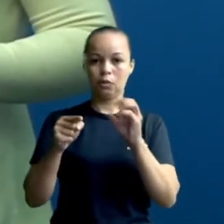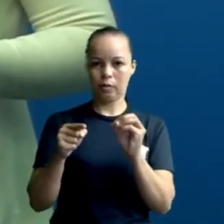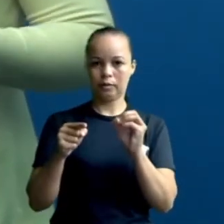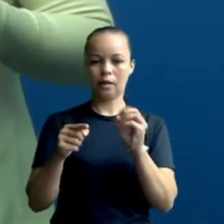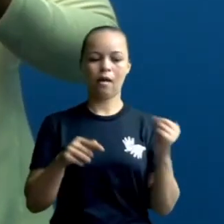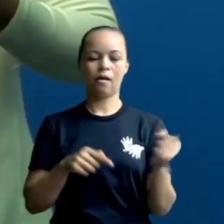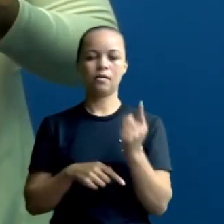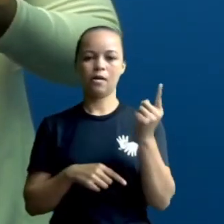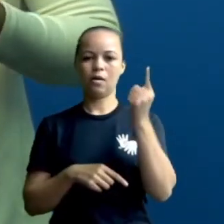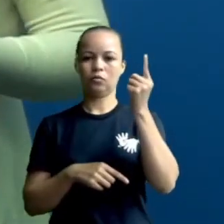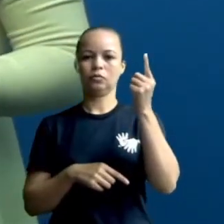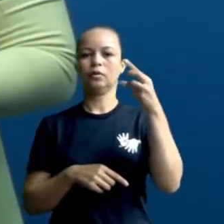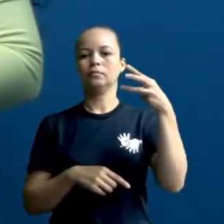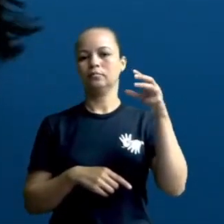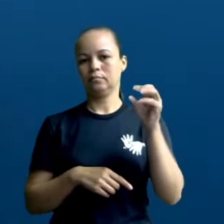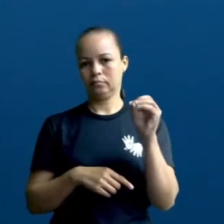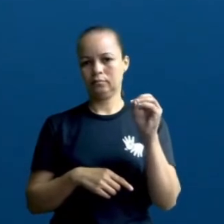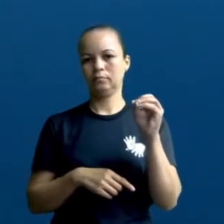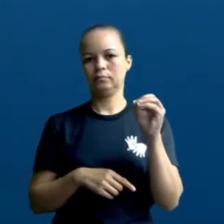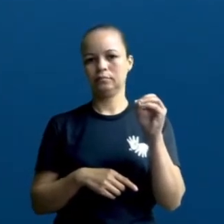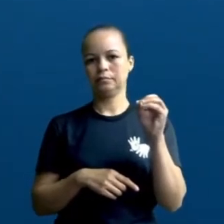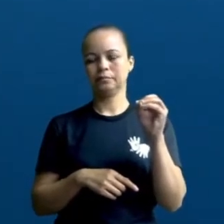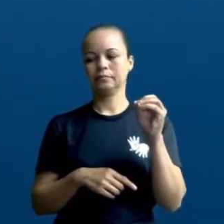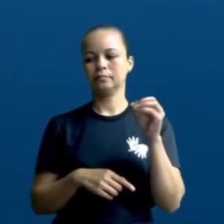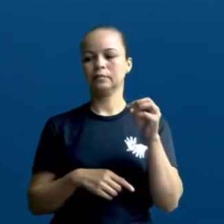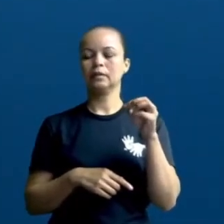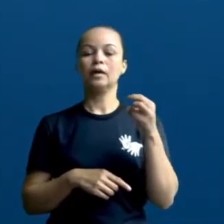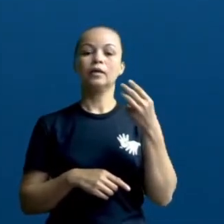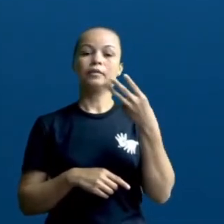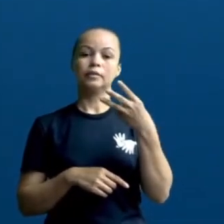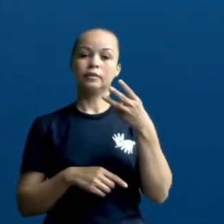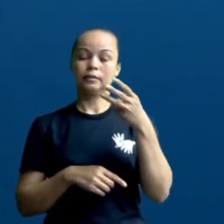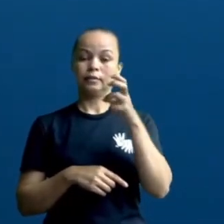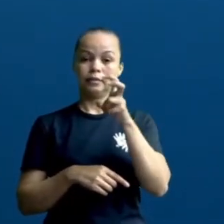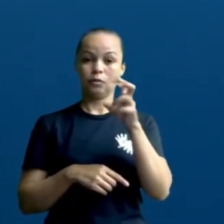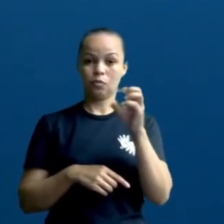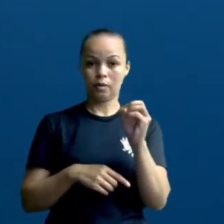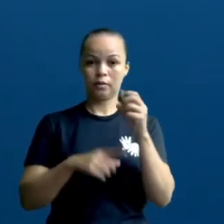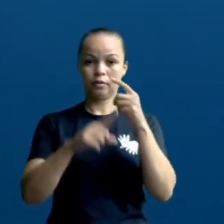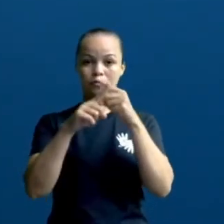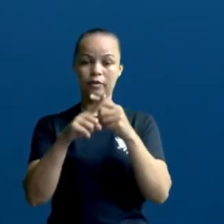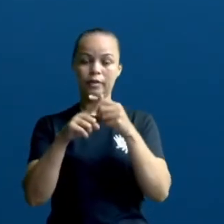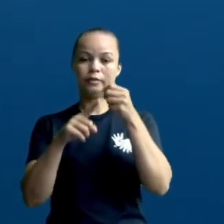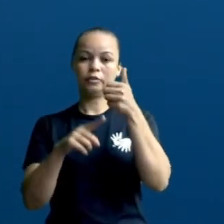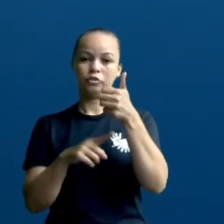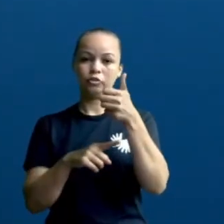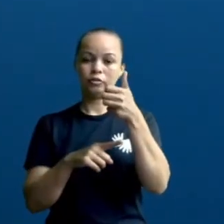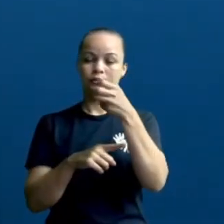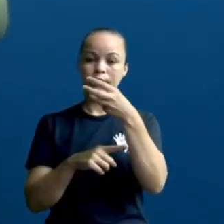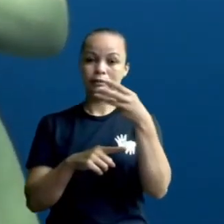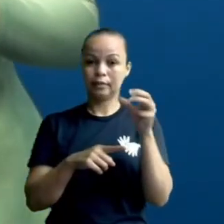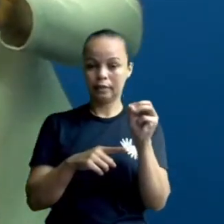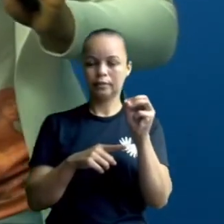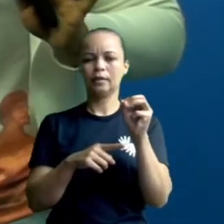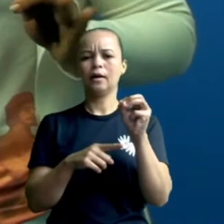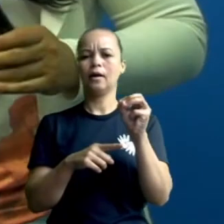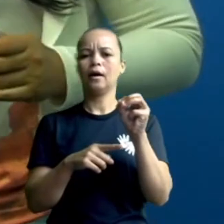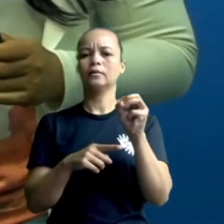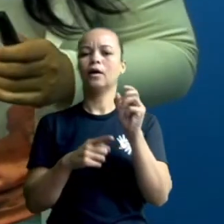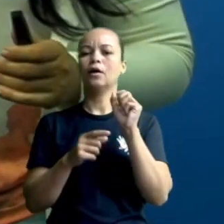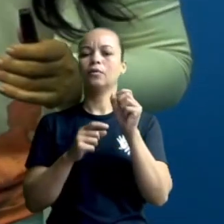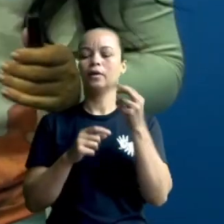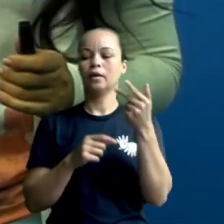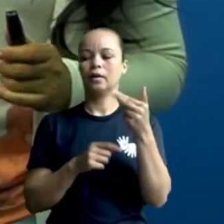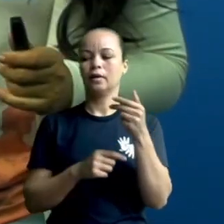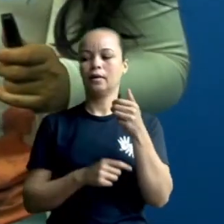a altura 30. 50 vezes 30, 1.500 centímetros